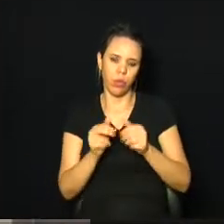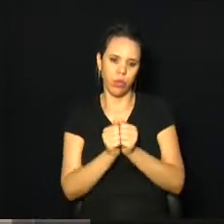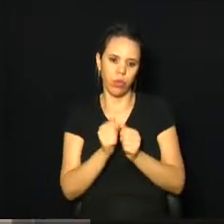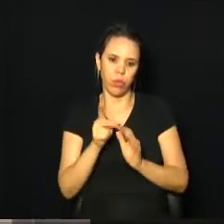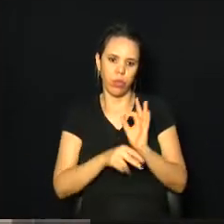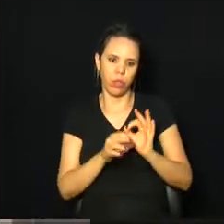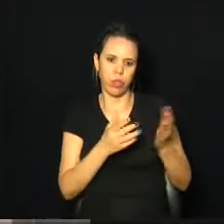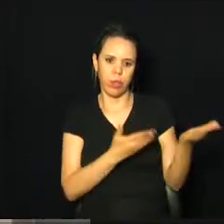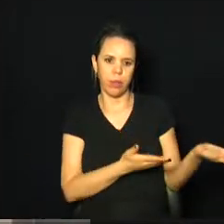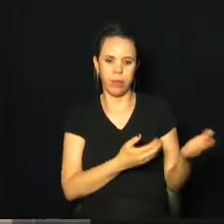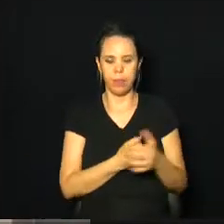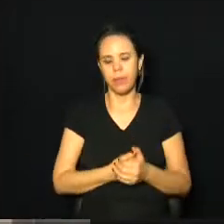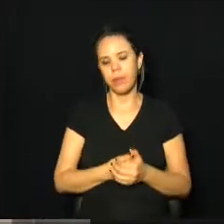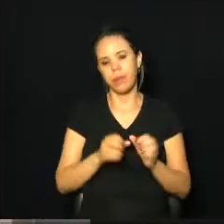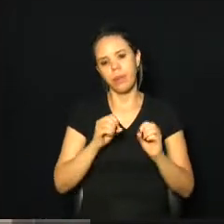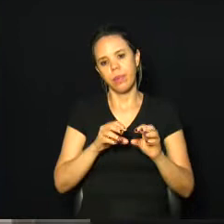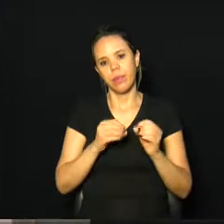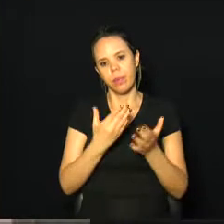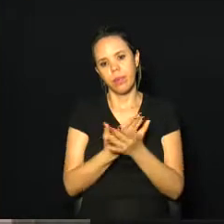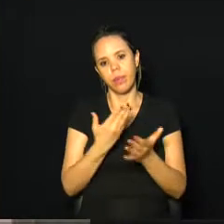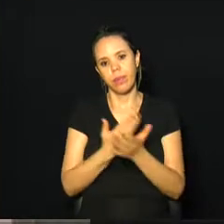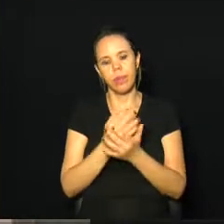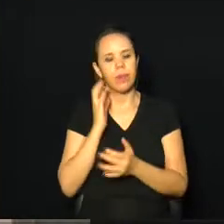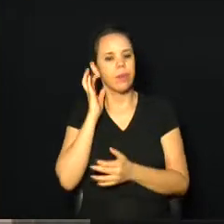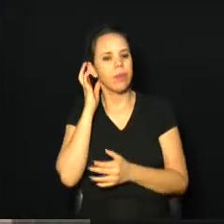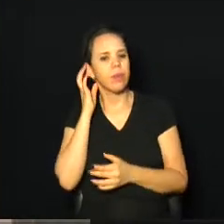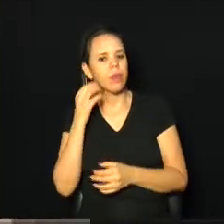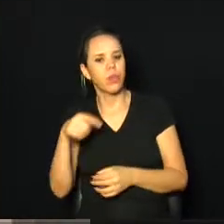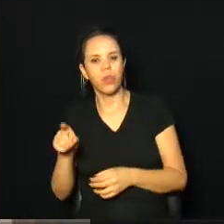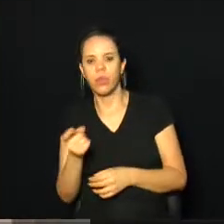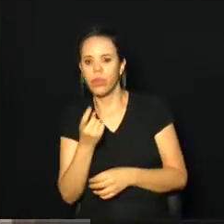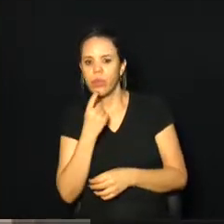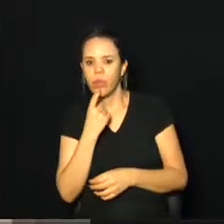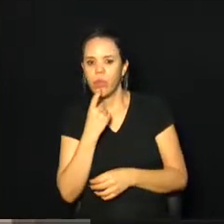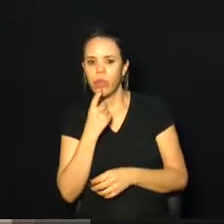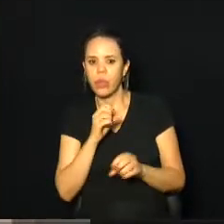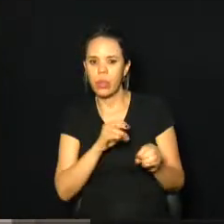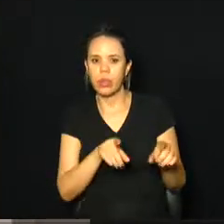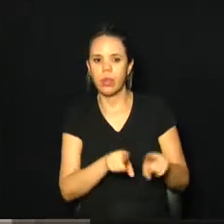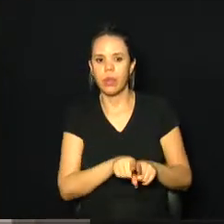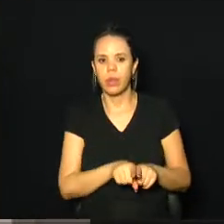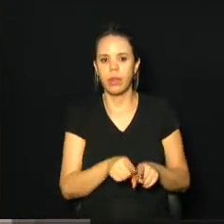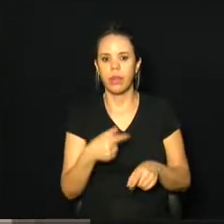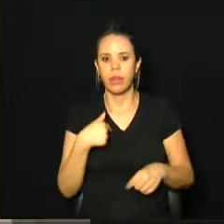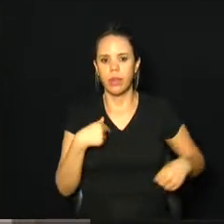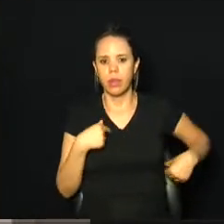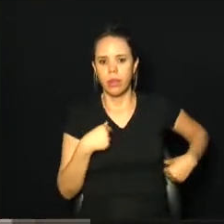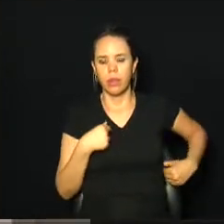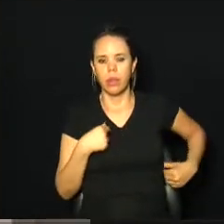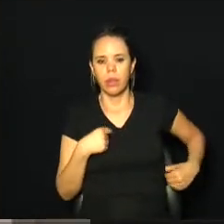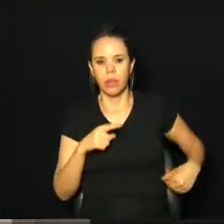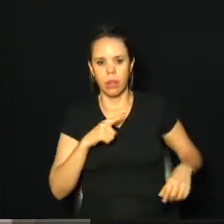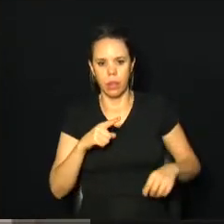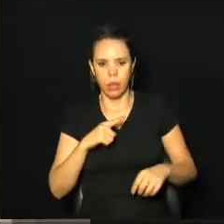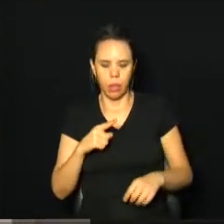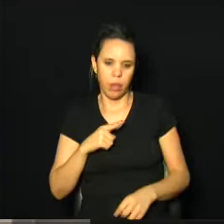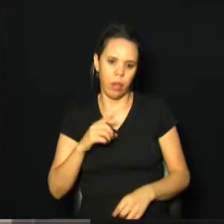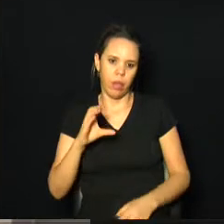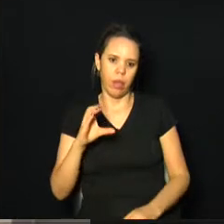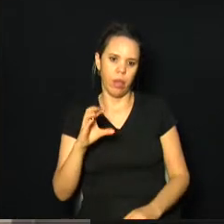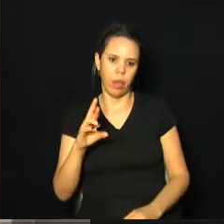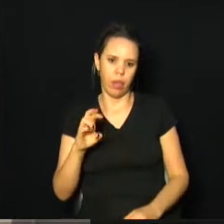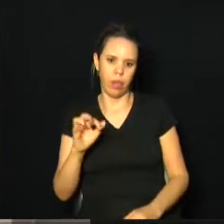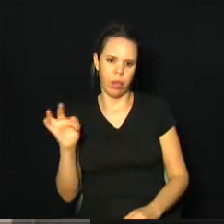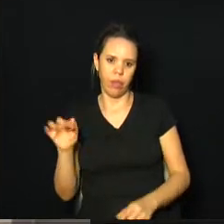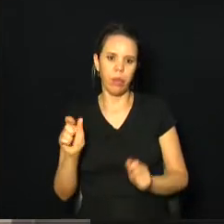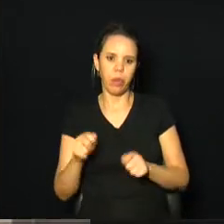projeto, dando aula, e aí quando eu vou a Campinas, eu também vou dar aula também, porque eu também tenho o CREF, e posso dar